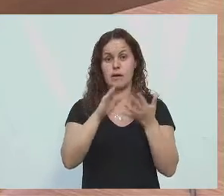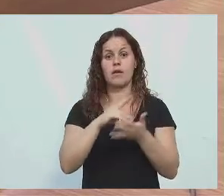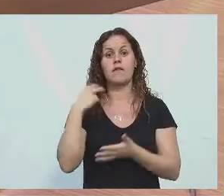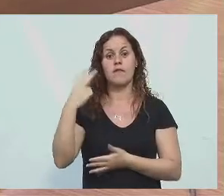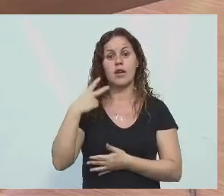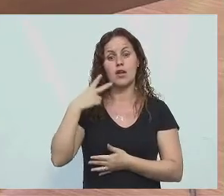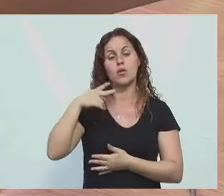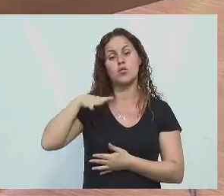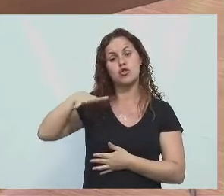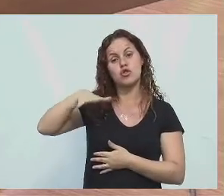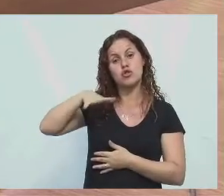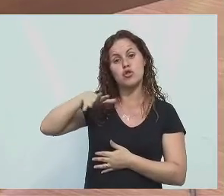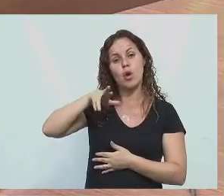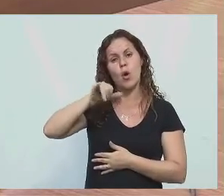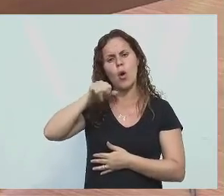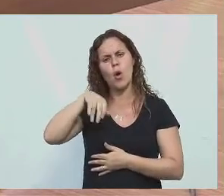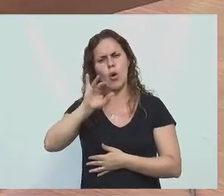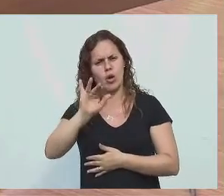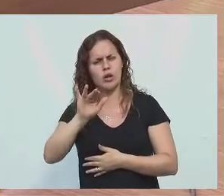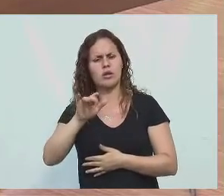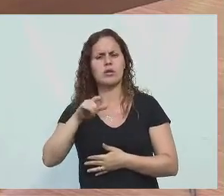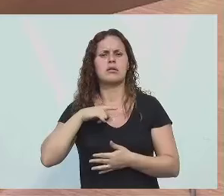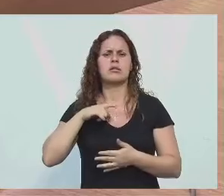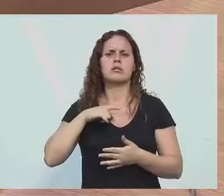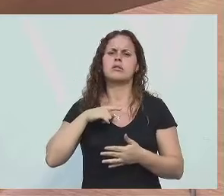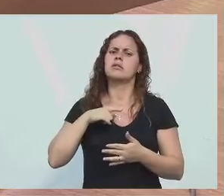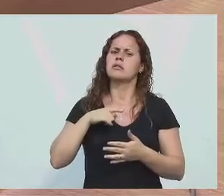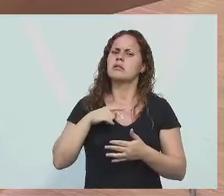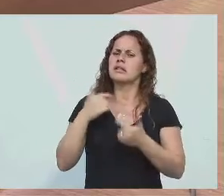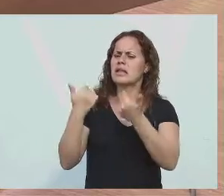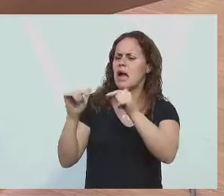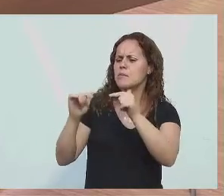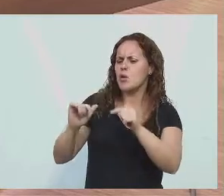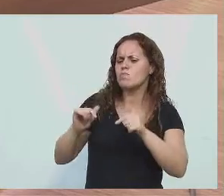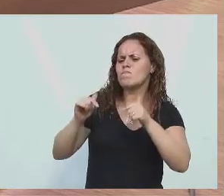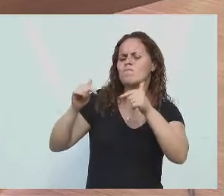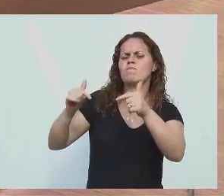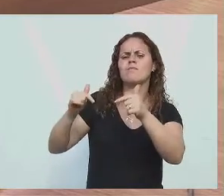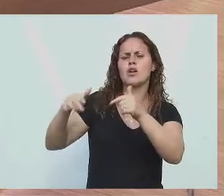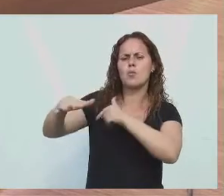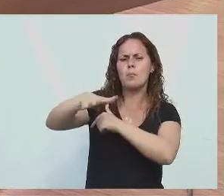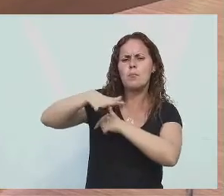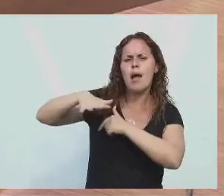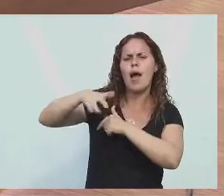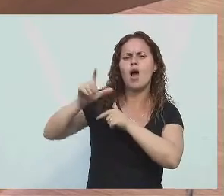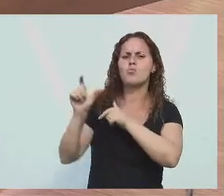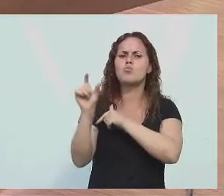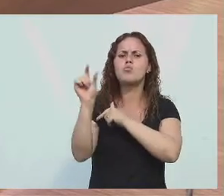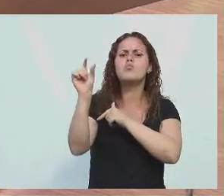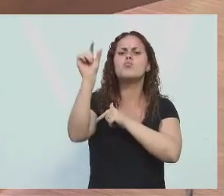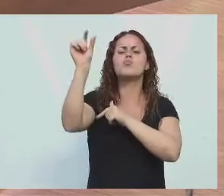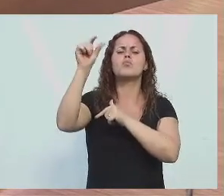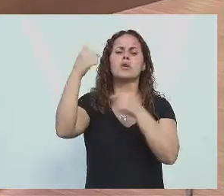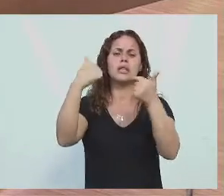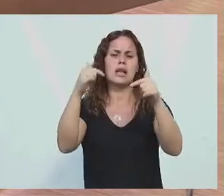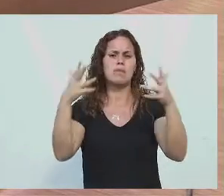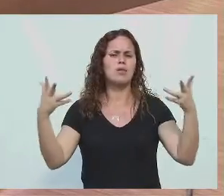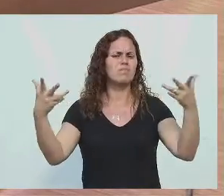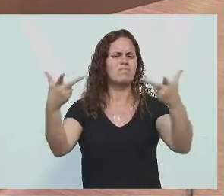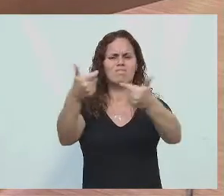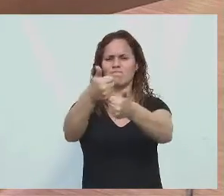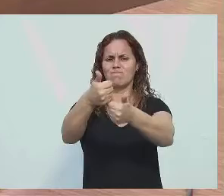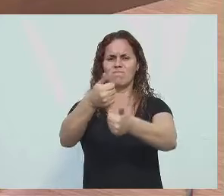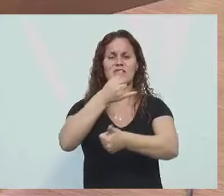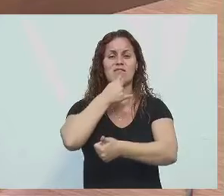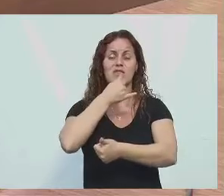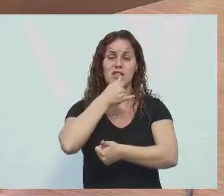DJ Rony, que cobrou tanto pelo seu bairro, que cobrou tanto pela cidade e que fez um trabalho magnífico.